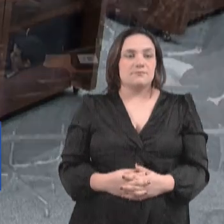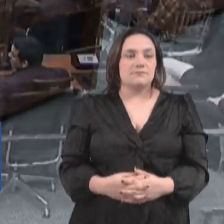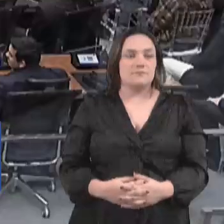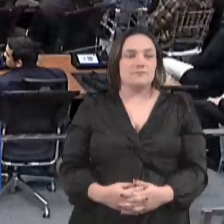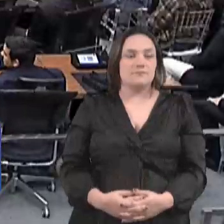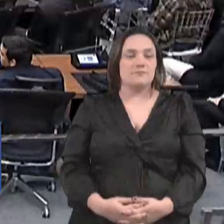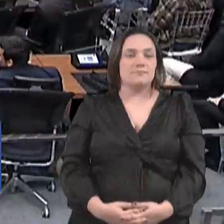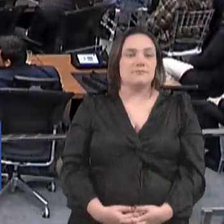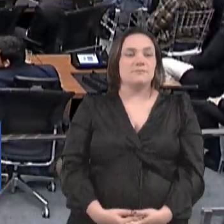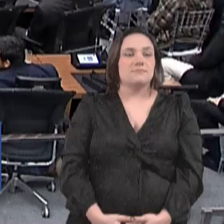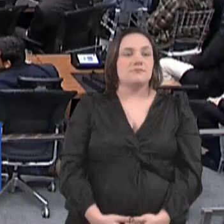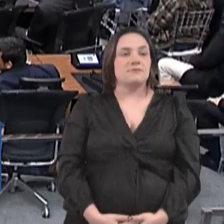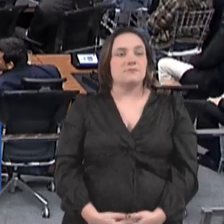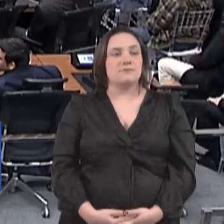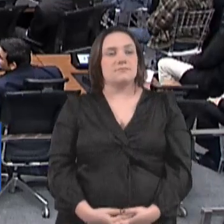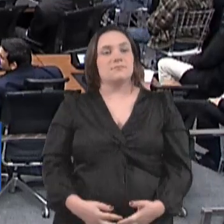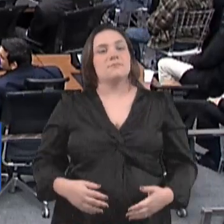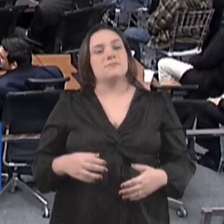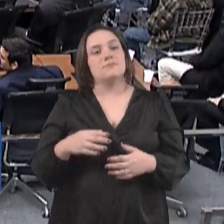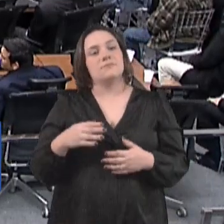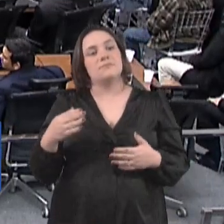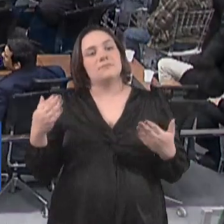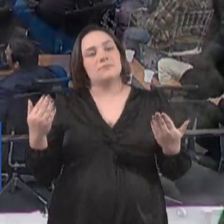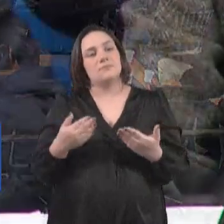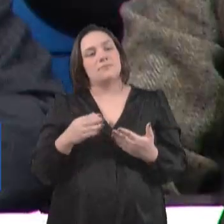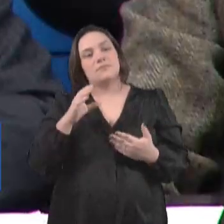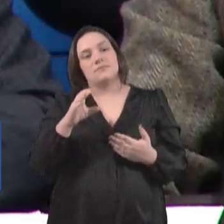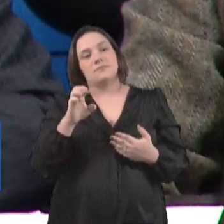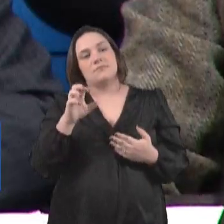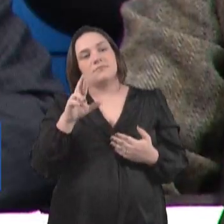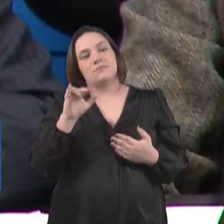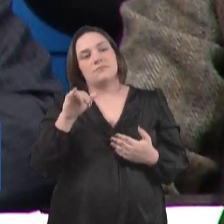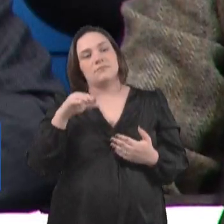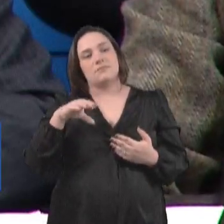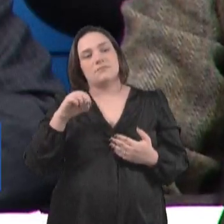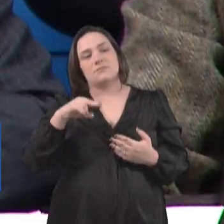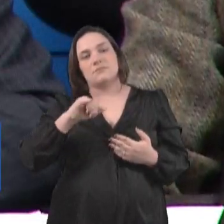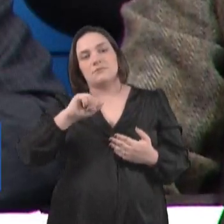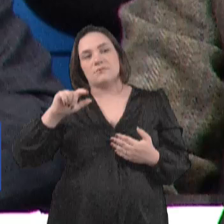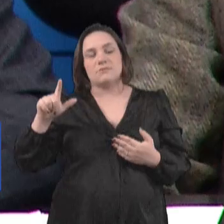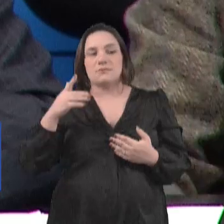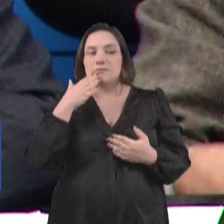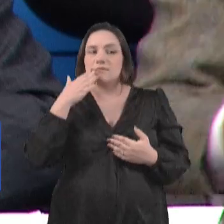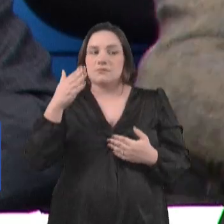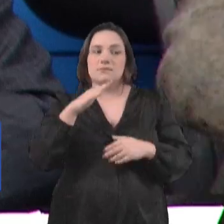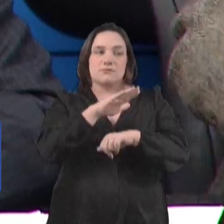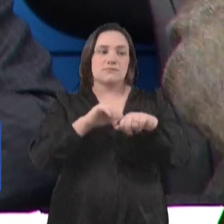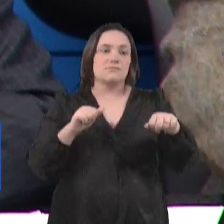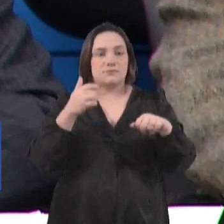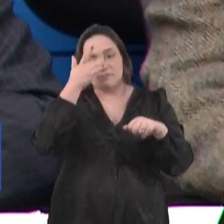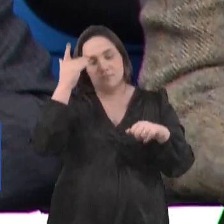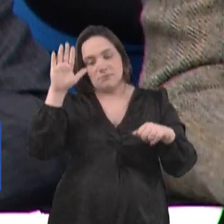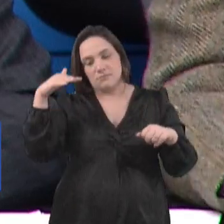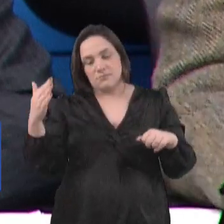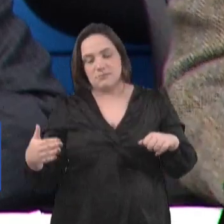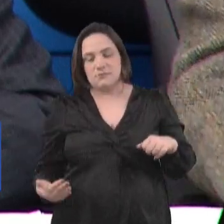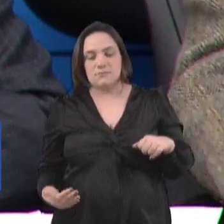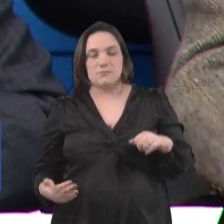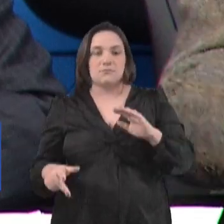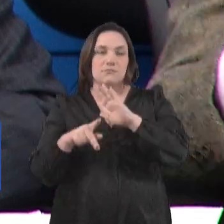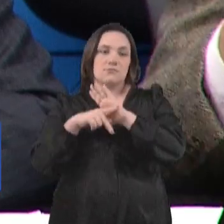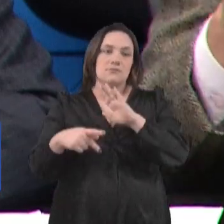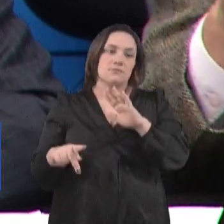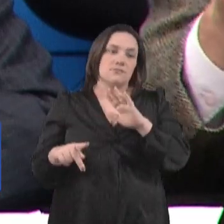Esta presidência solicita ao cerimonial que proceda à chamada dos homenageados com a